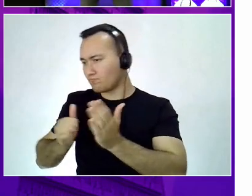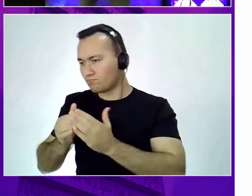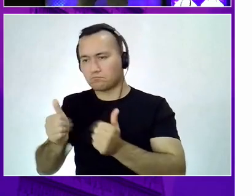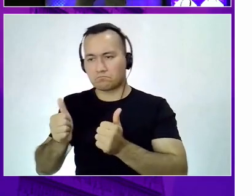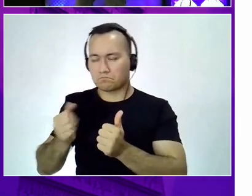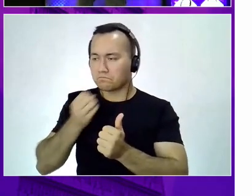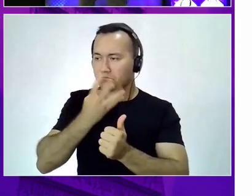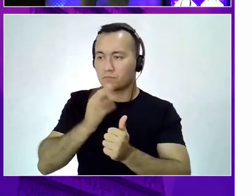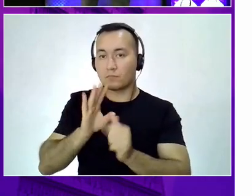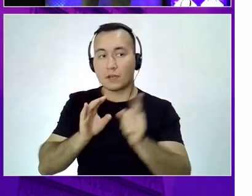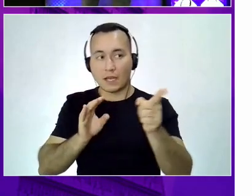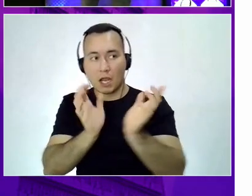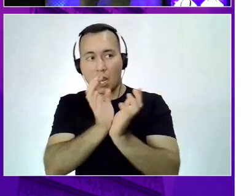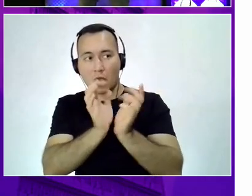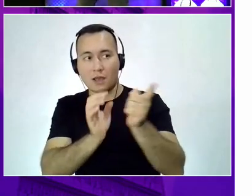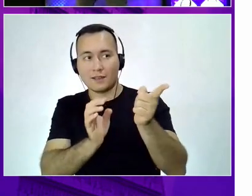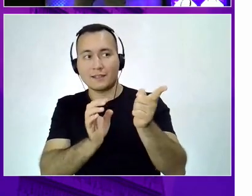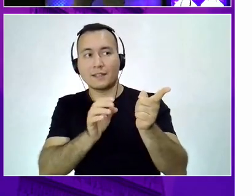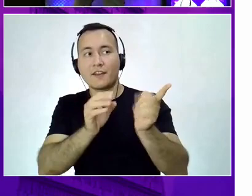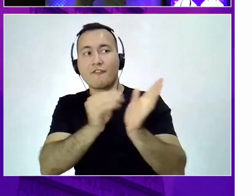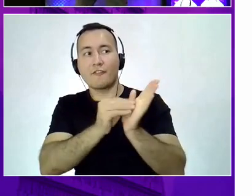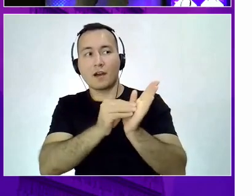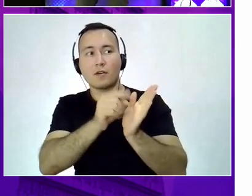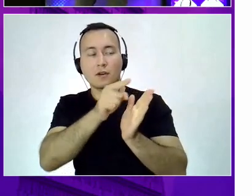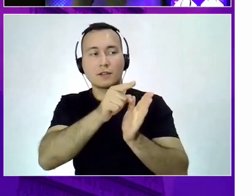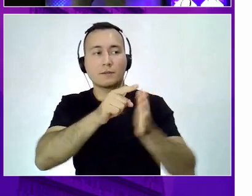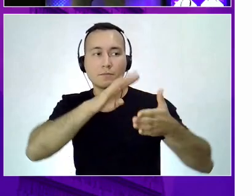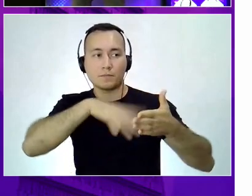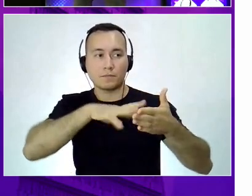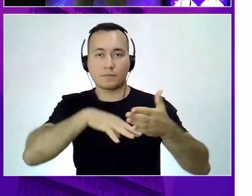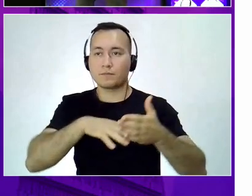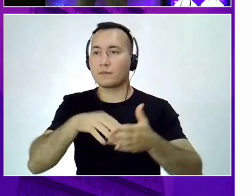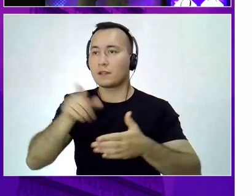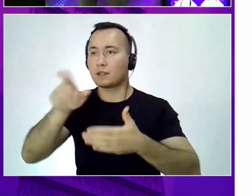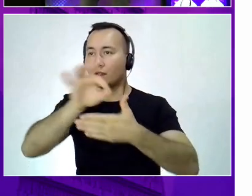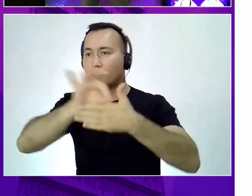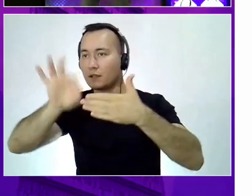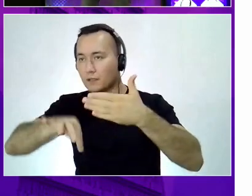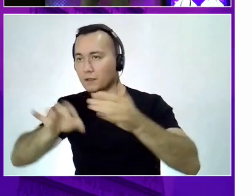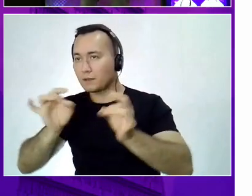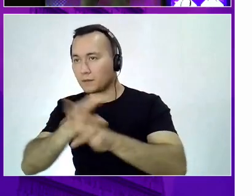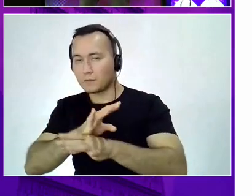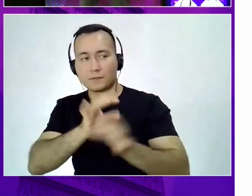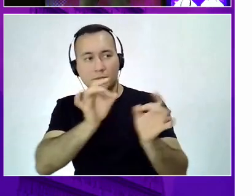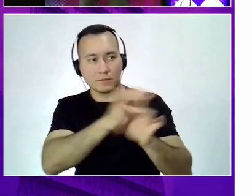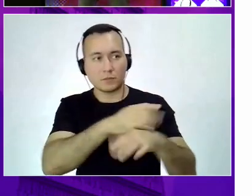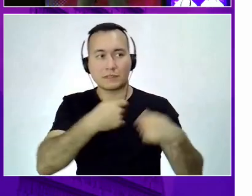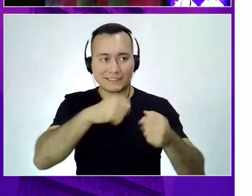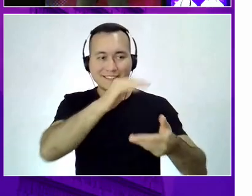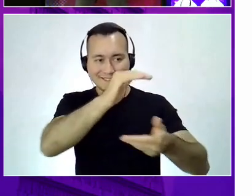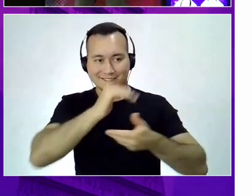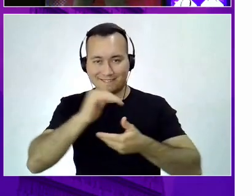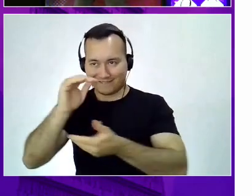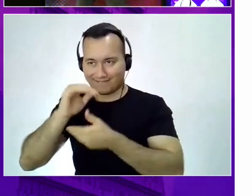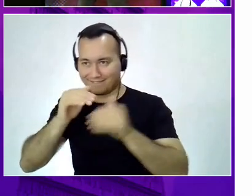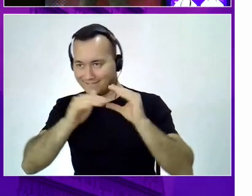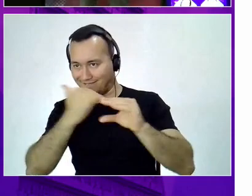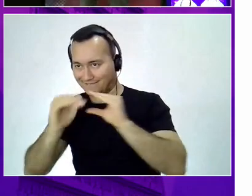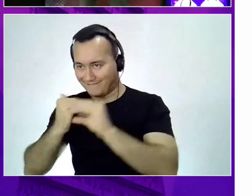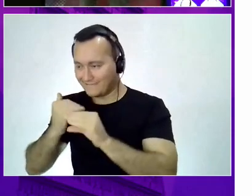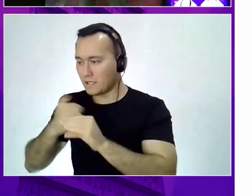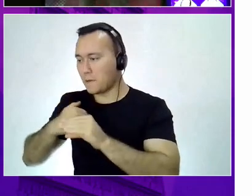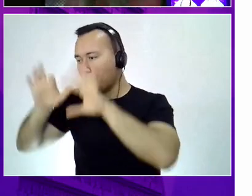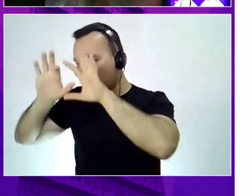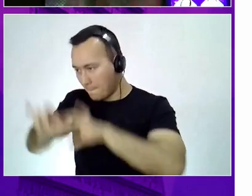parte do back-end, o Joãozinho tem que entregar o front-end, mas alguém tem que entregar outra coisa. Só que então eu tenho entregáveis que eu não posso colocar em produção a qualquer